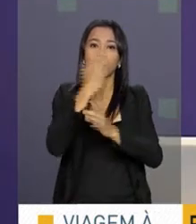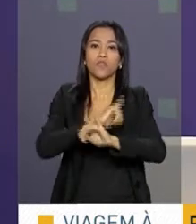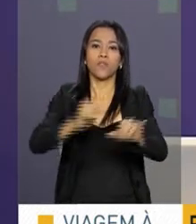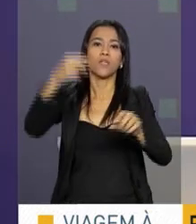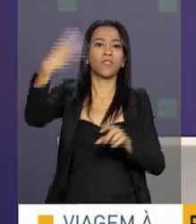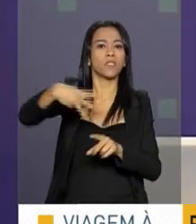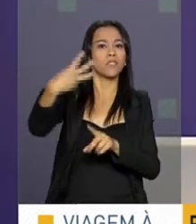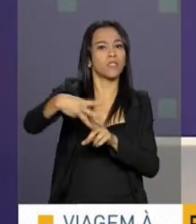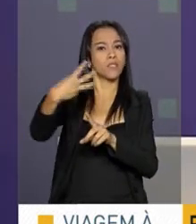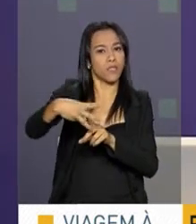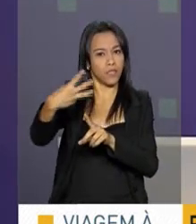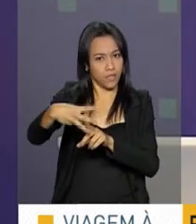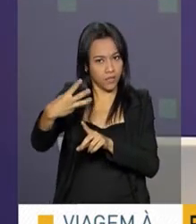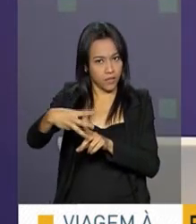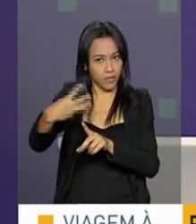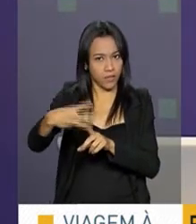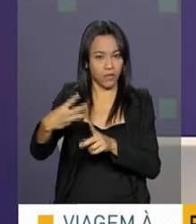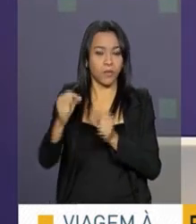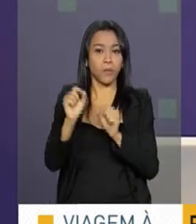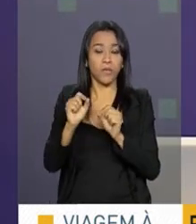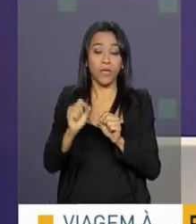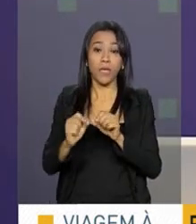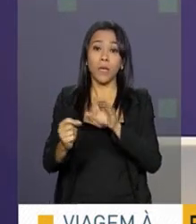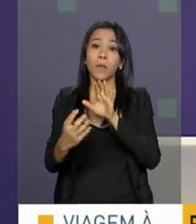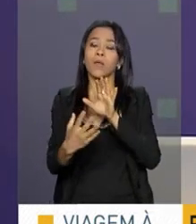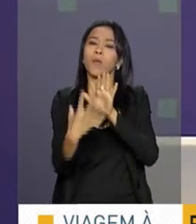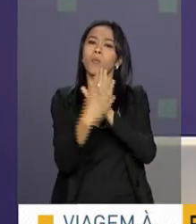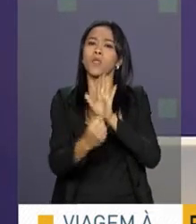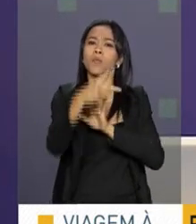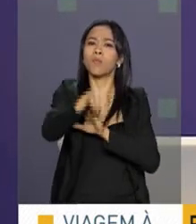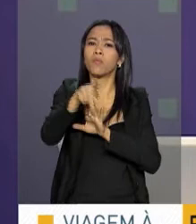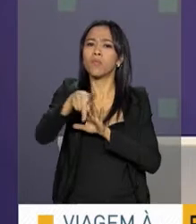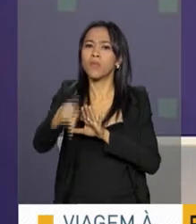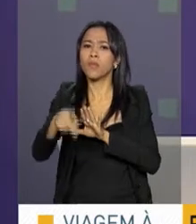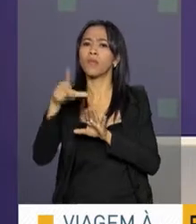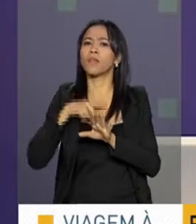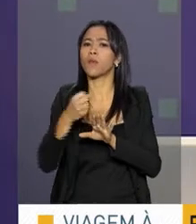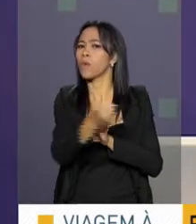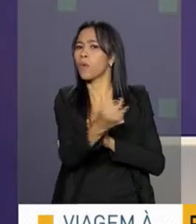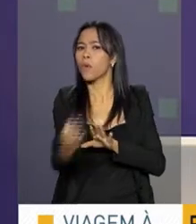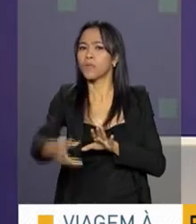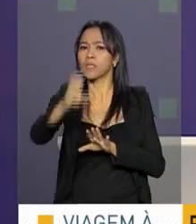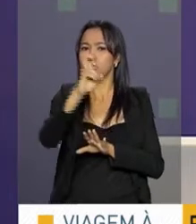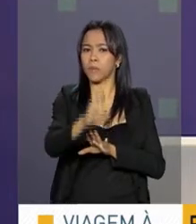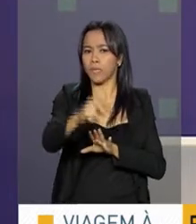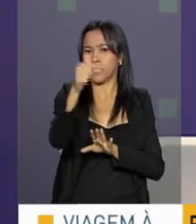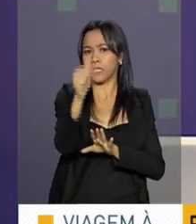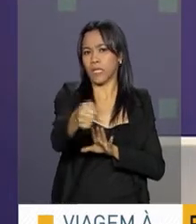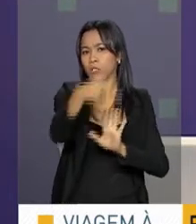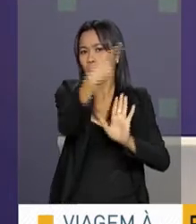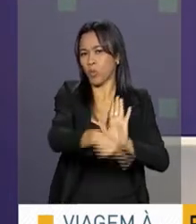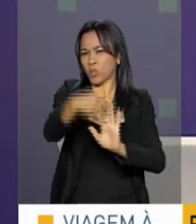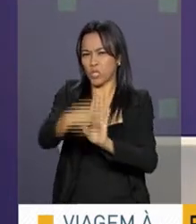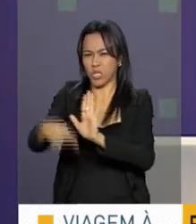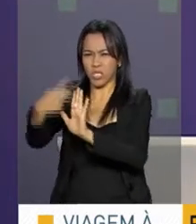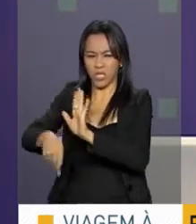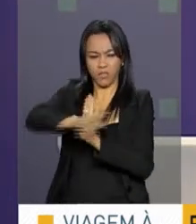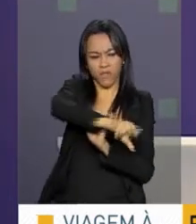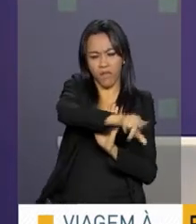Programa de Parcerias para o Investimento, que conta com 57 projetos em diversos setores: óleo e